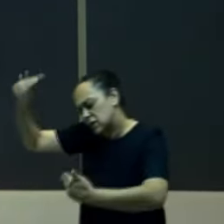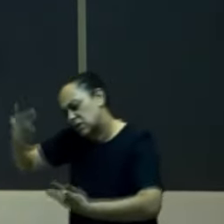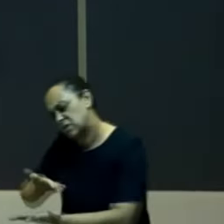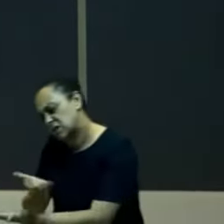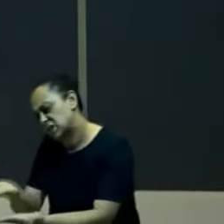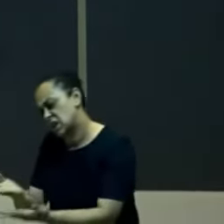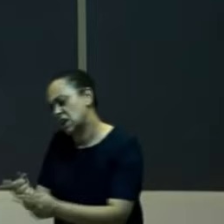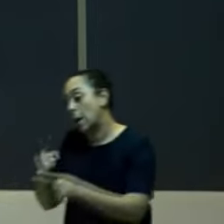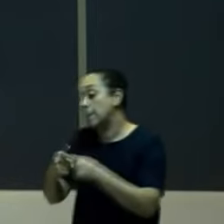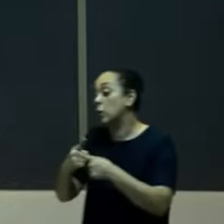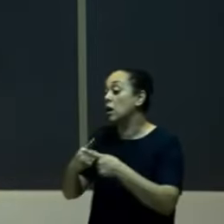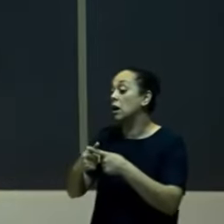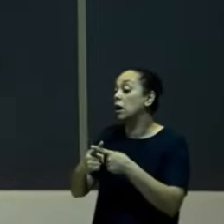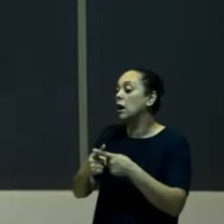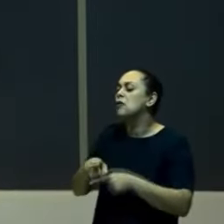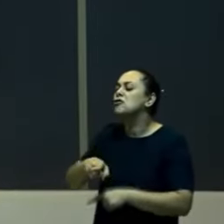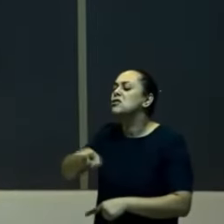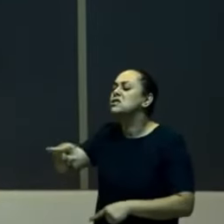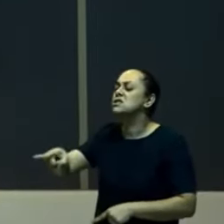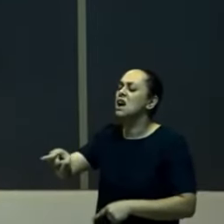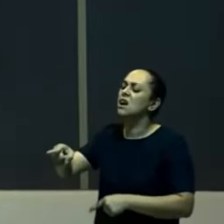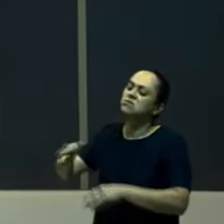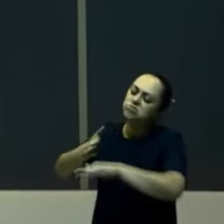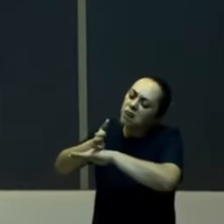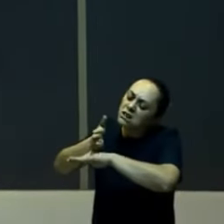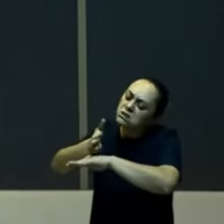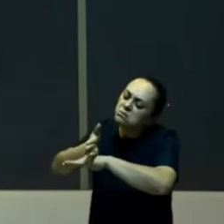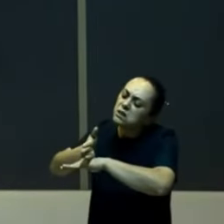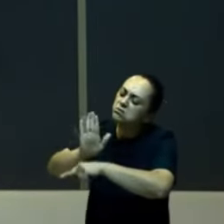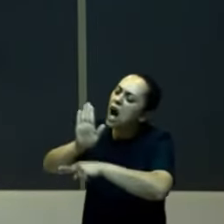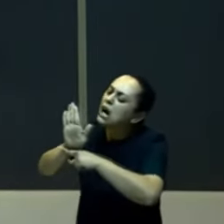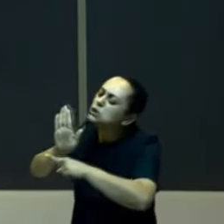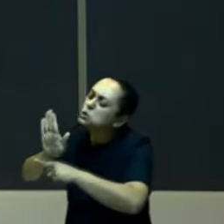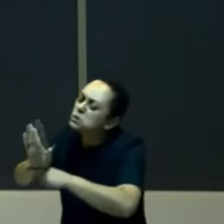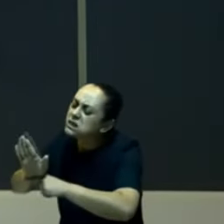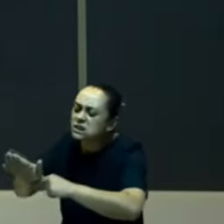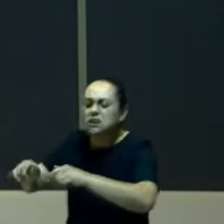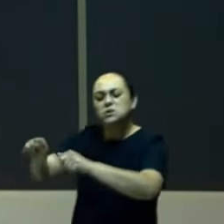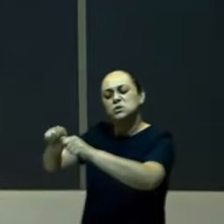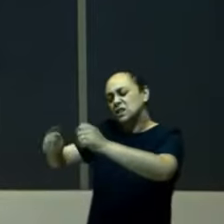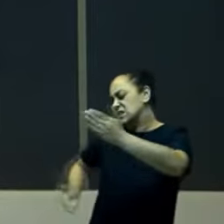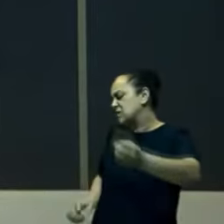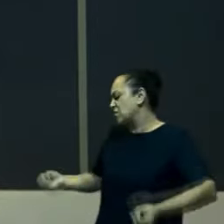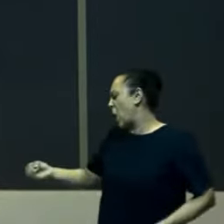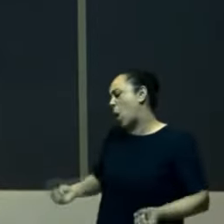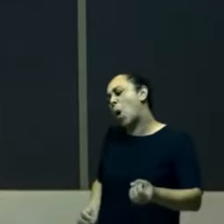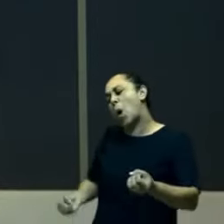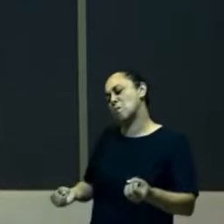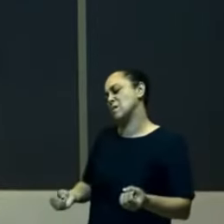a irmã Lídia, até o dia de hoje que eu estou preso aqui recebendo de vocês uma